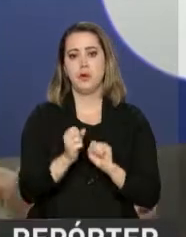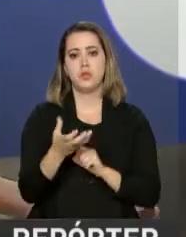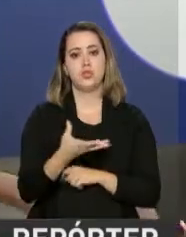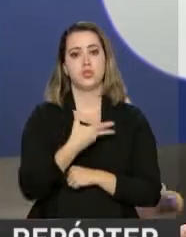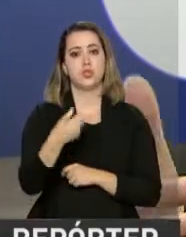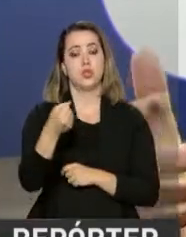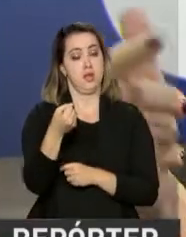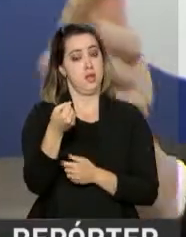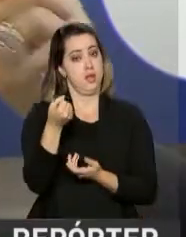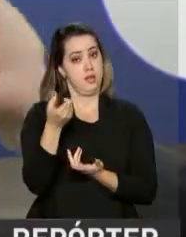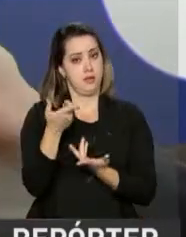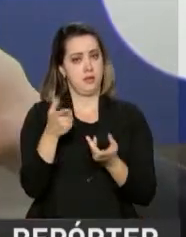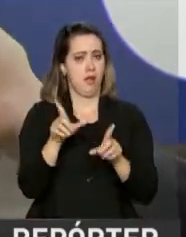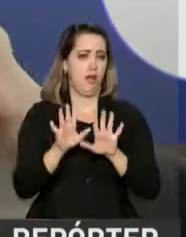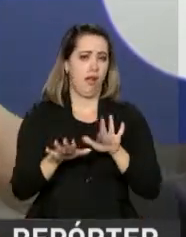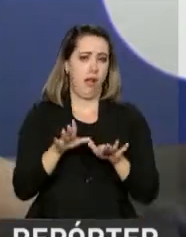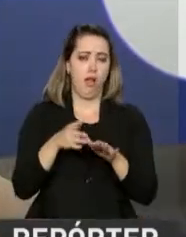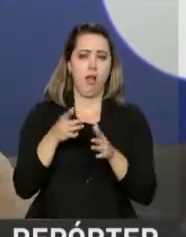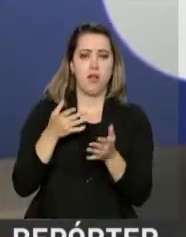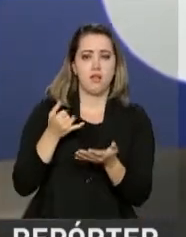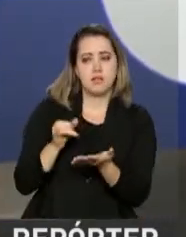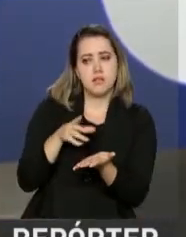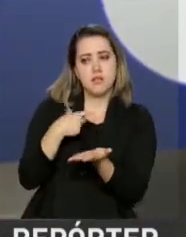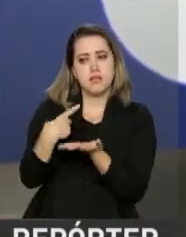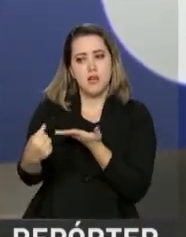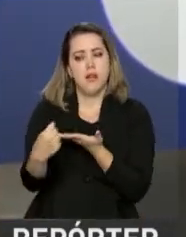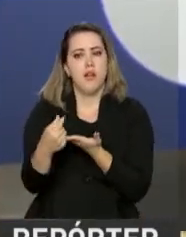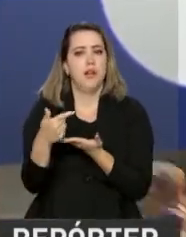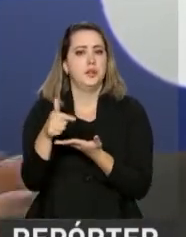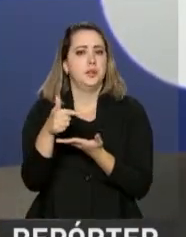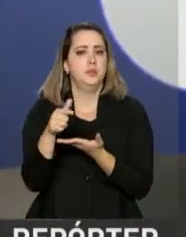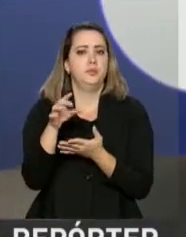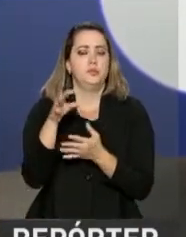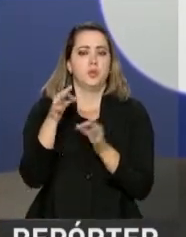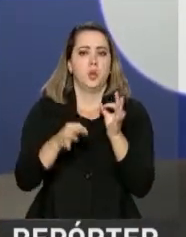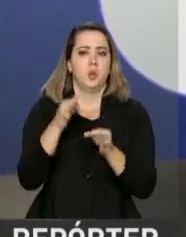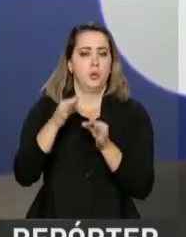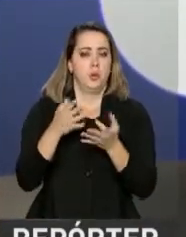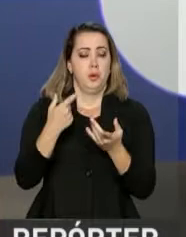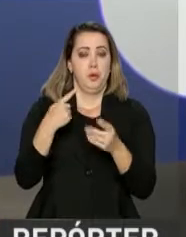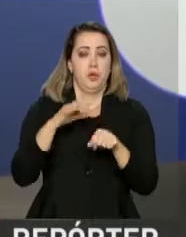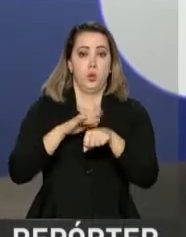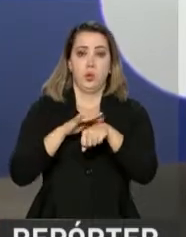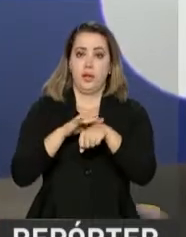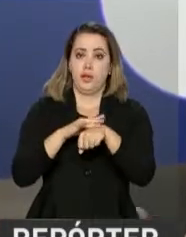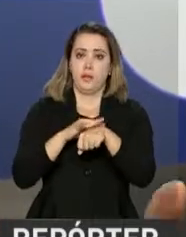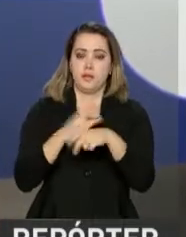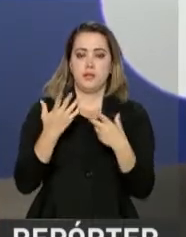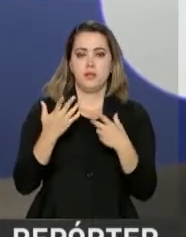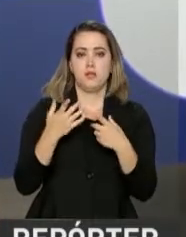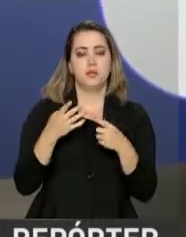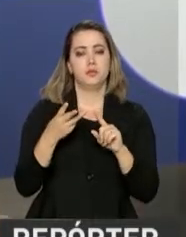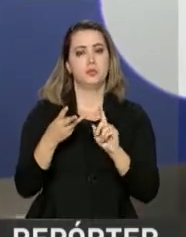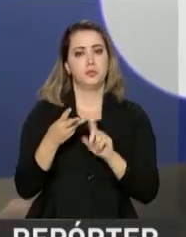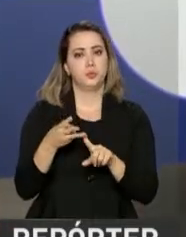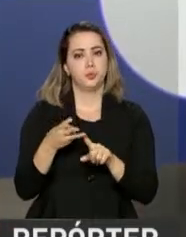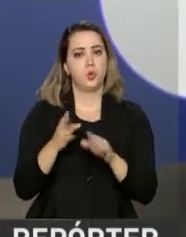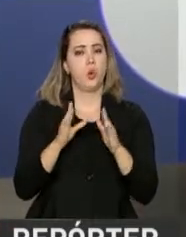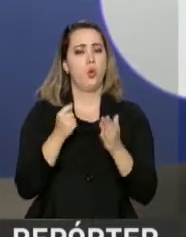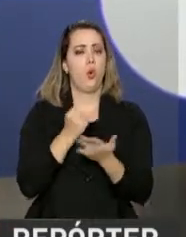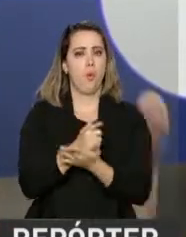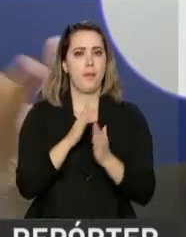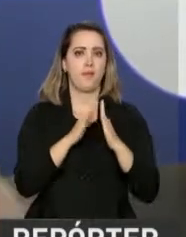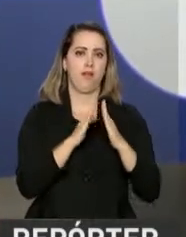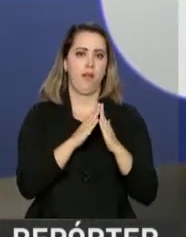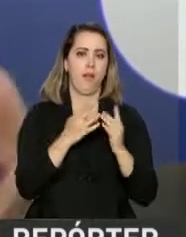por exemplo num eventual demissão sem justa causa por um eventual doença grave é também para habitação